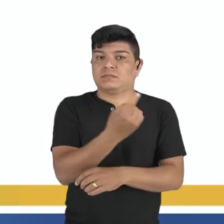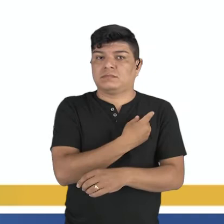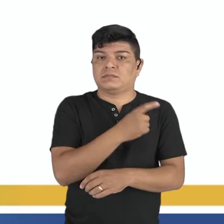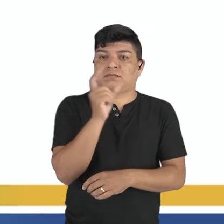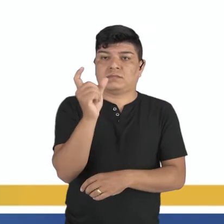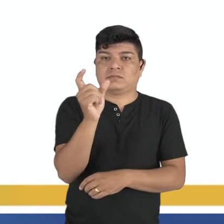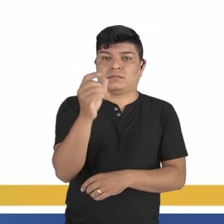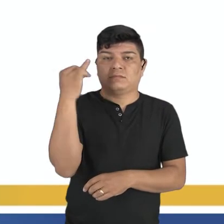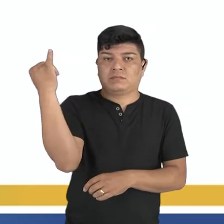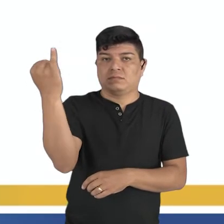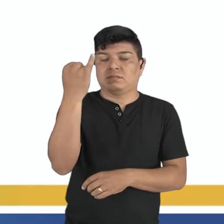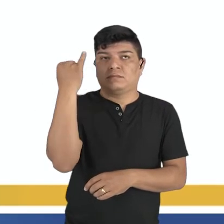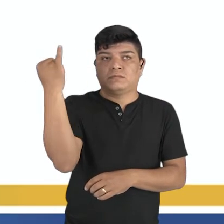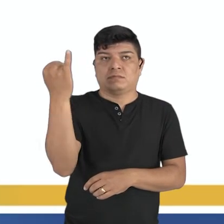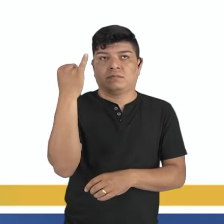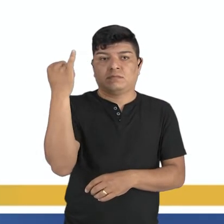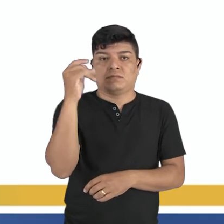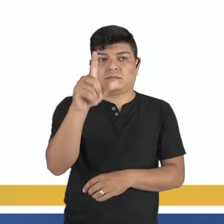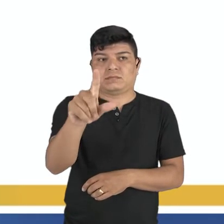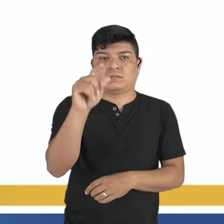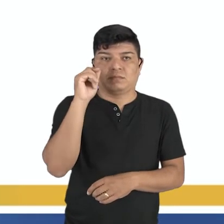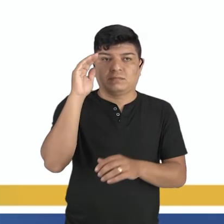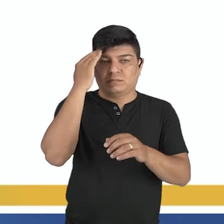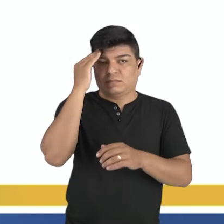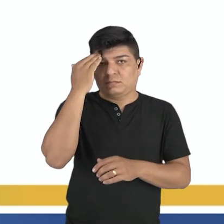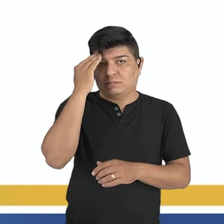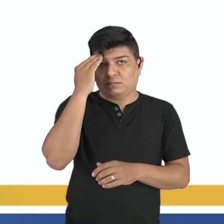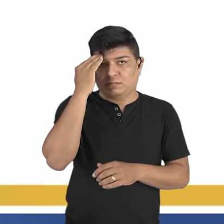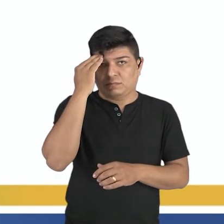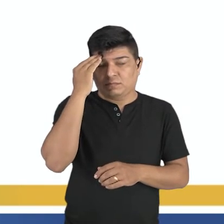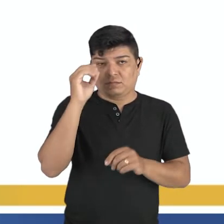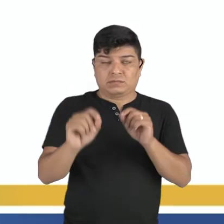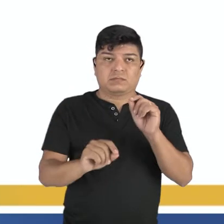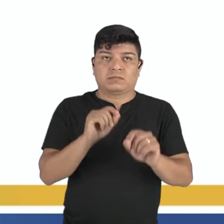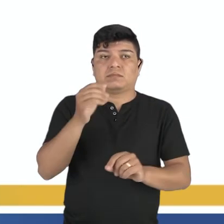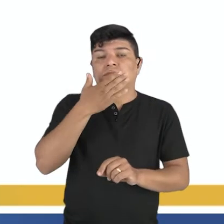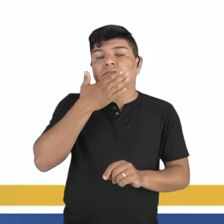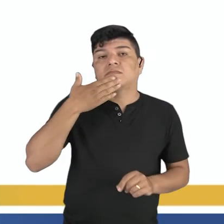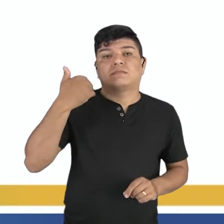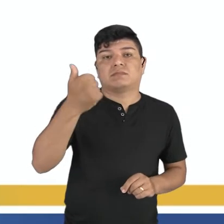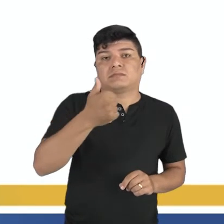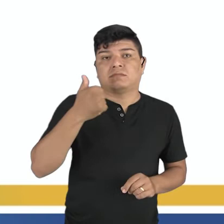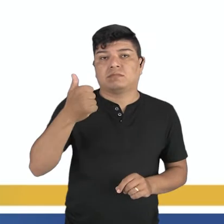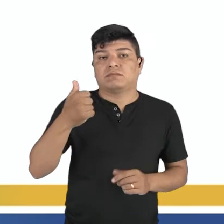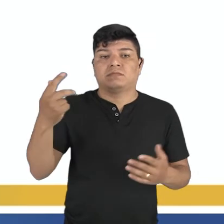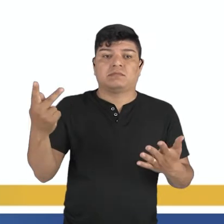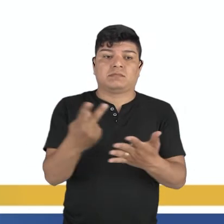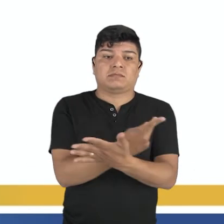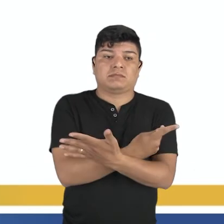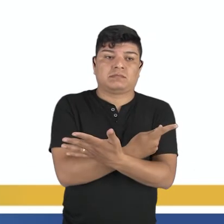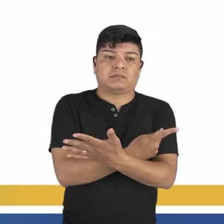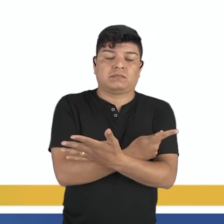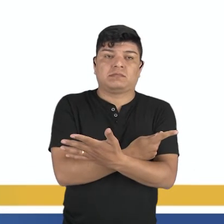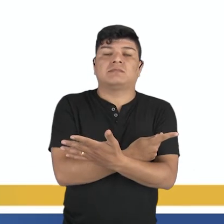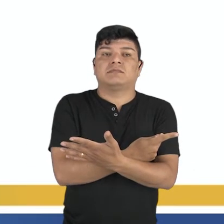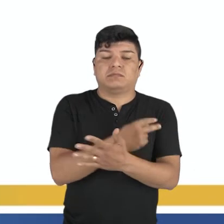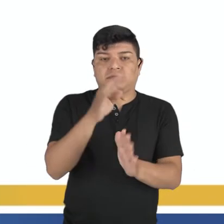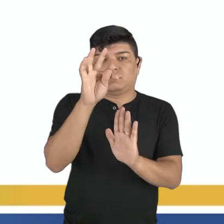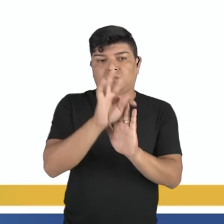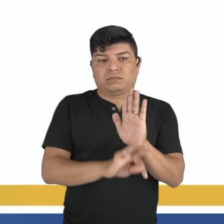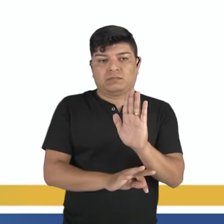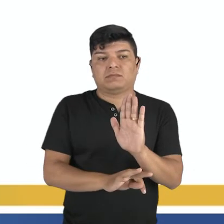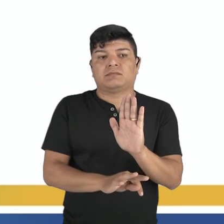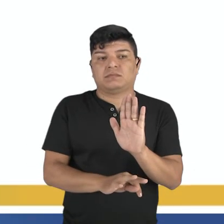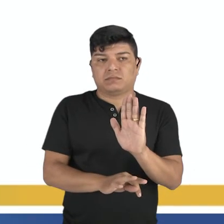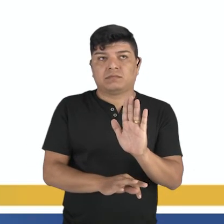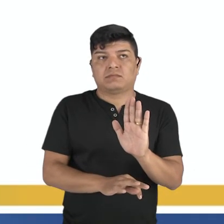palavras-chave. São palavras que são marcadas para a gente compreender o que está acontecendo no nosso texto. Nós estamos falando, olha